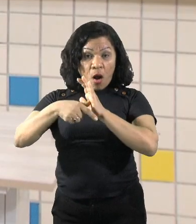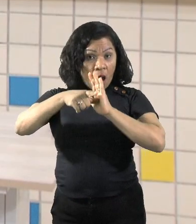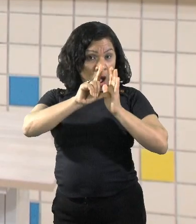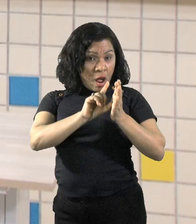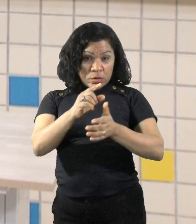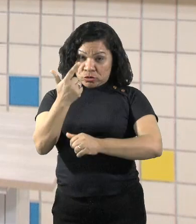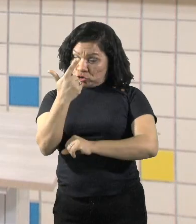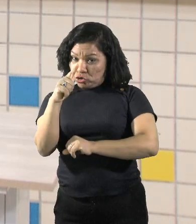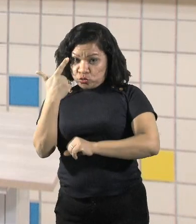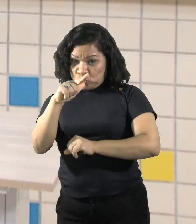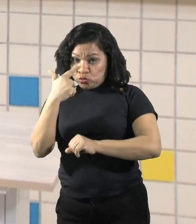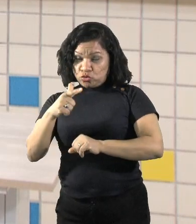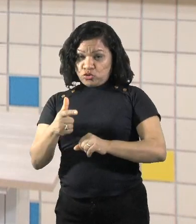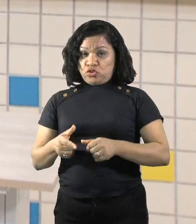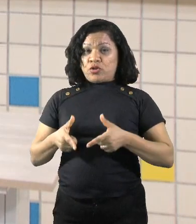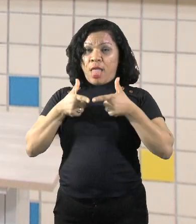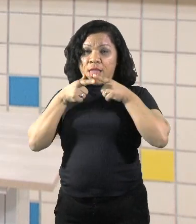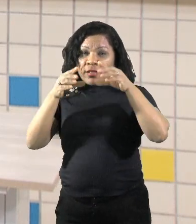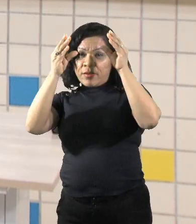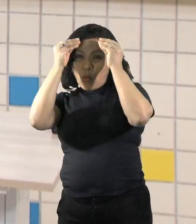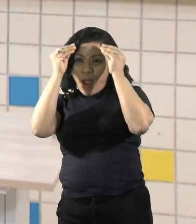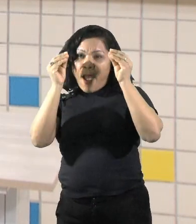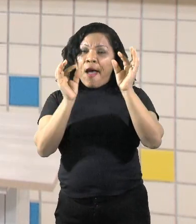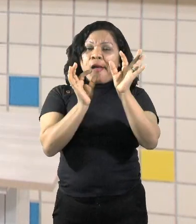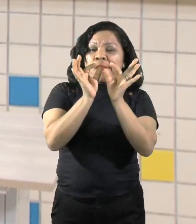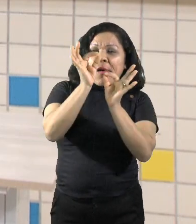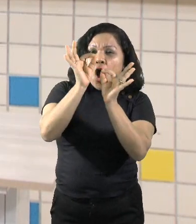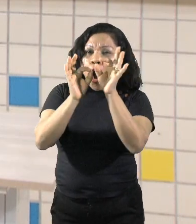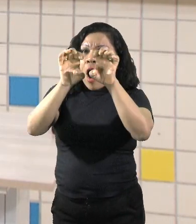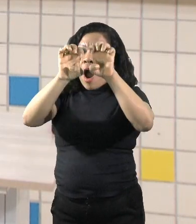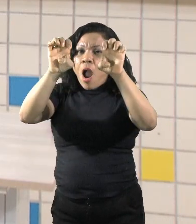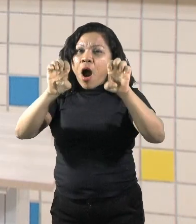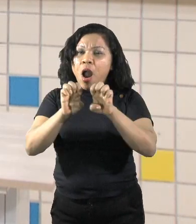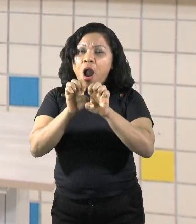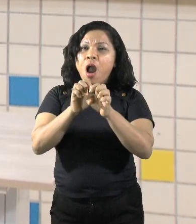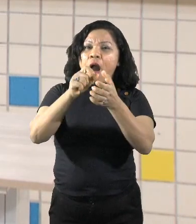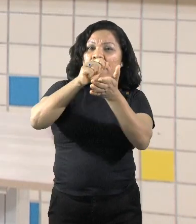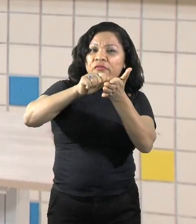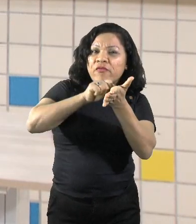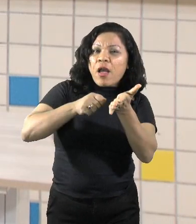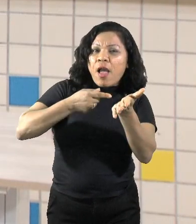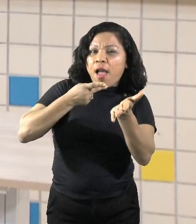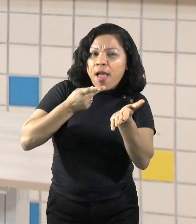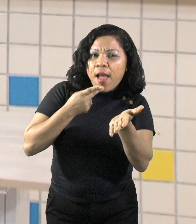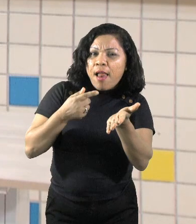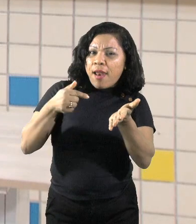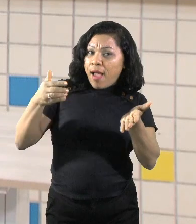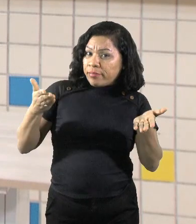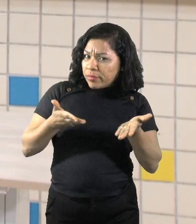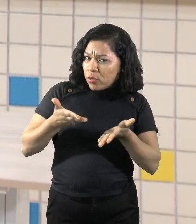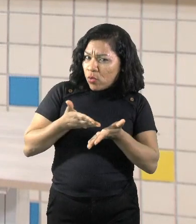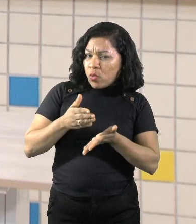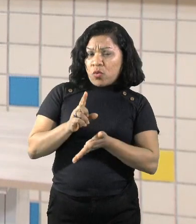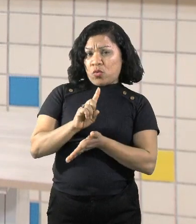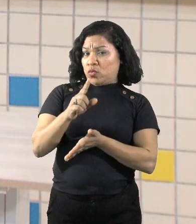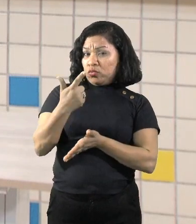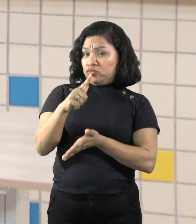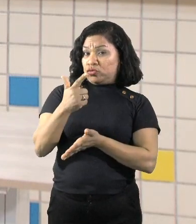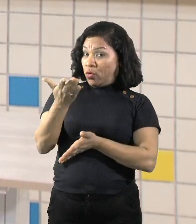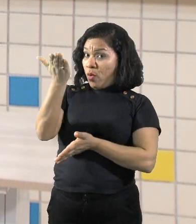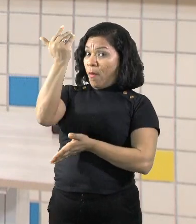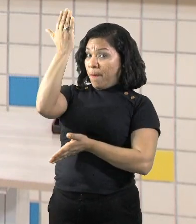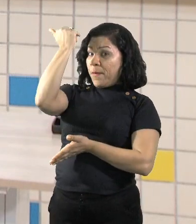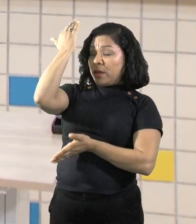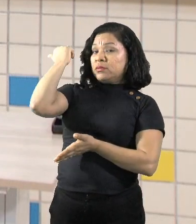linguagem estruturada, essa falada e essa escrita que nós temos hoje. Os nossos antepassados se comunicavam por meio